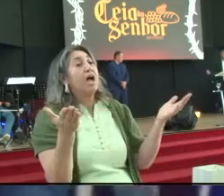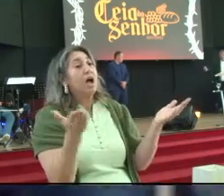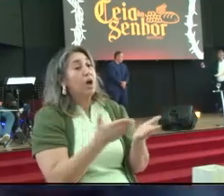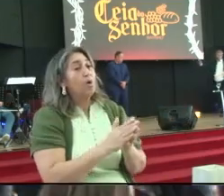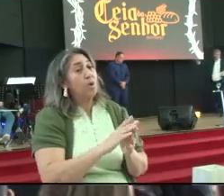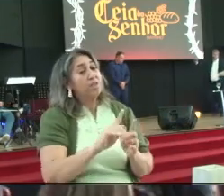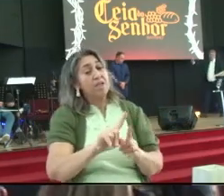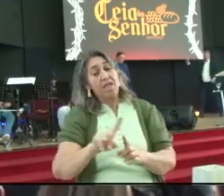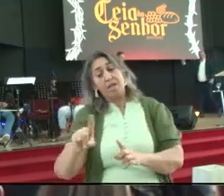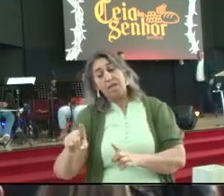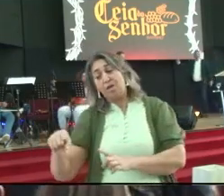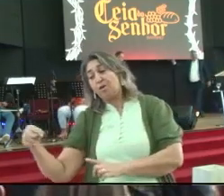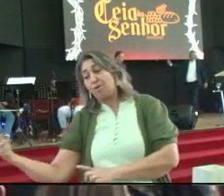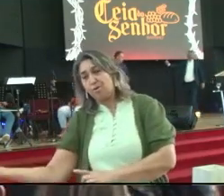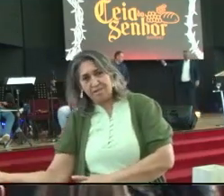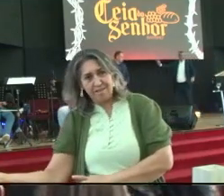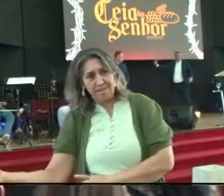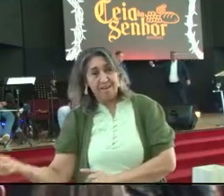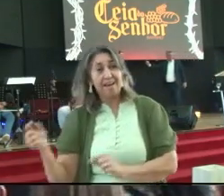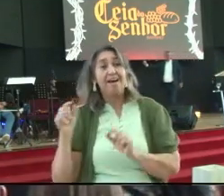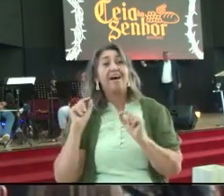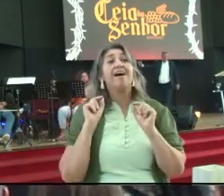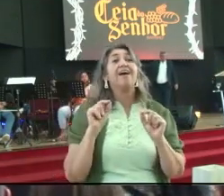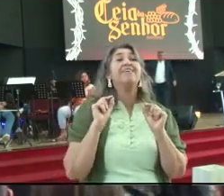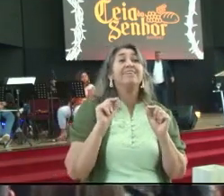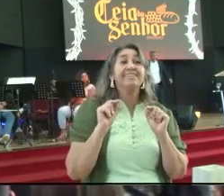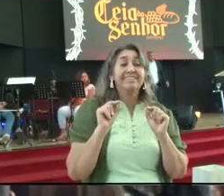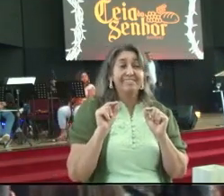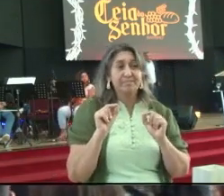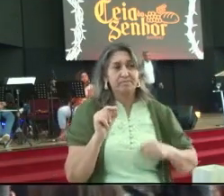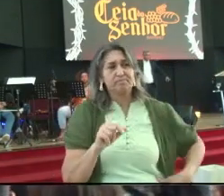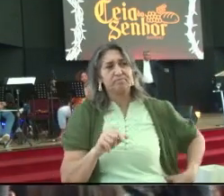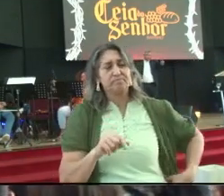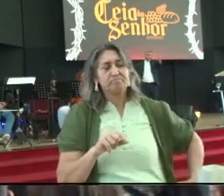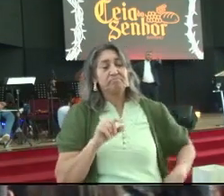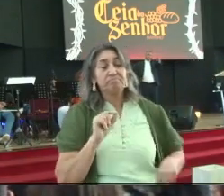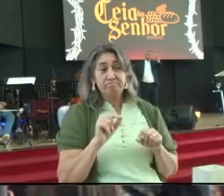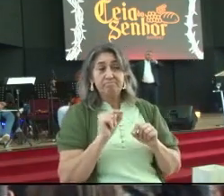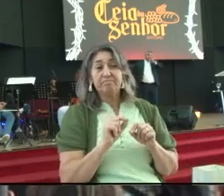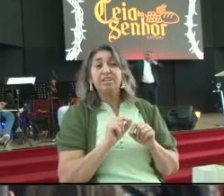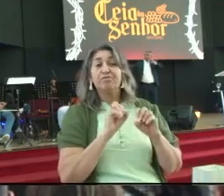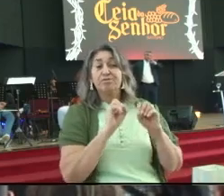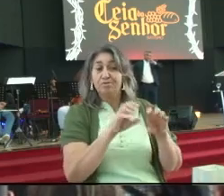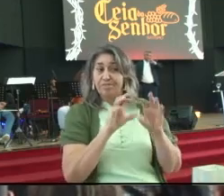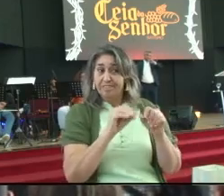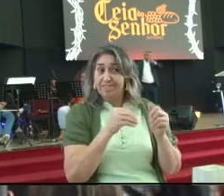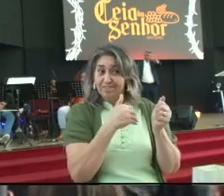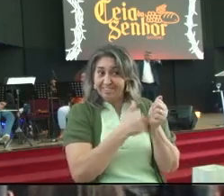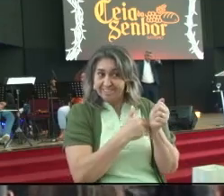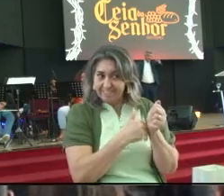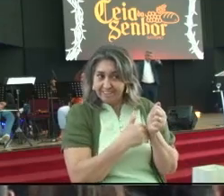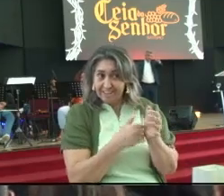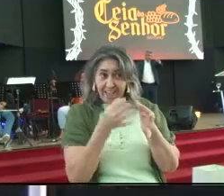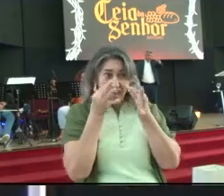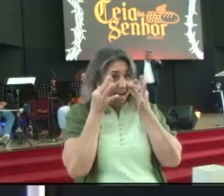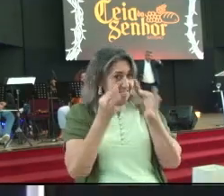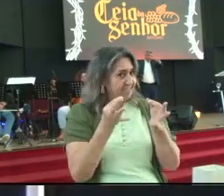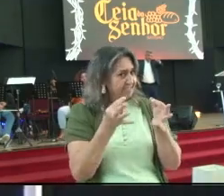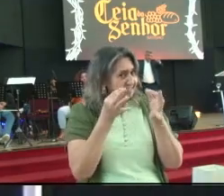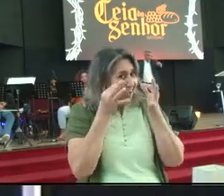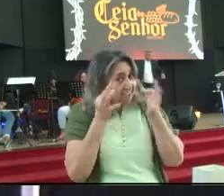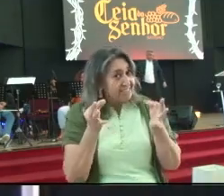Agora tem a outra área. Eu vou te ensinar um segredo aqui. Olhe para